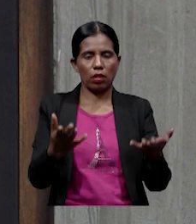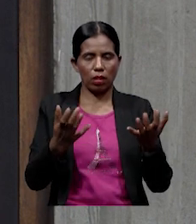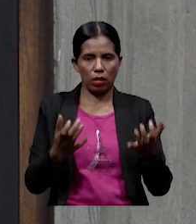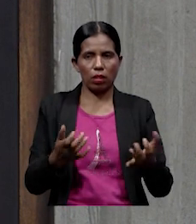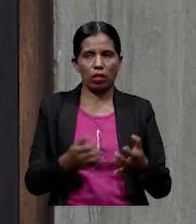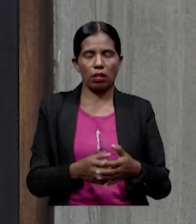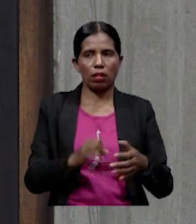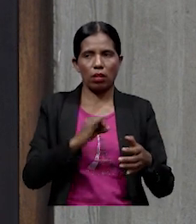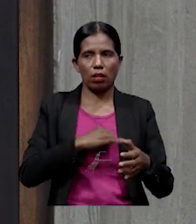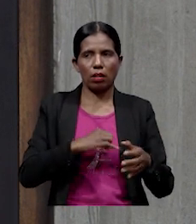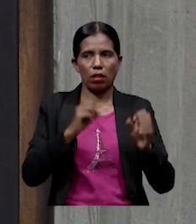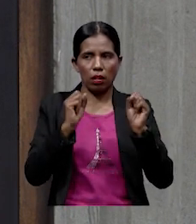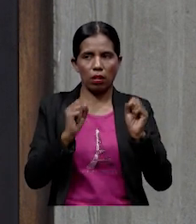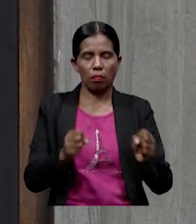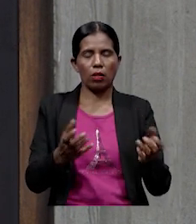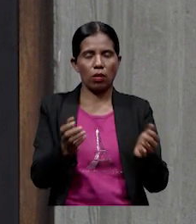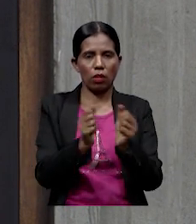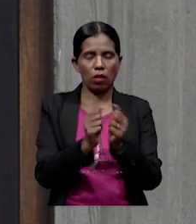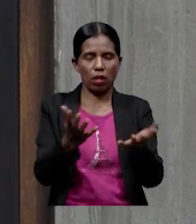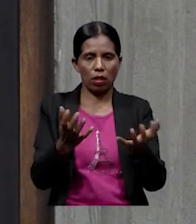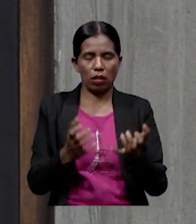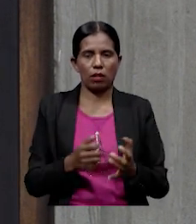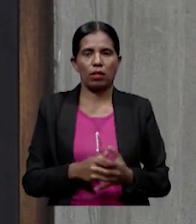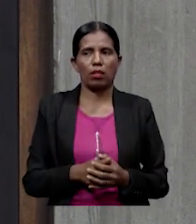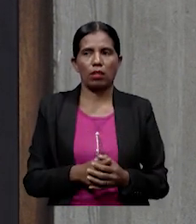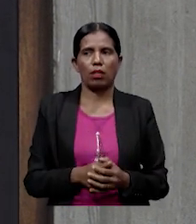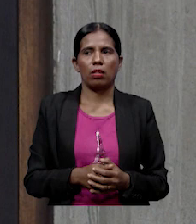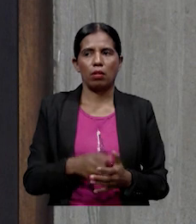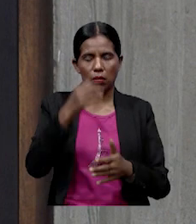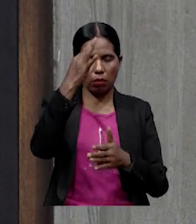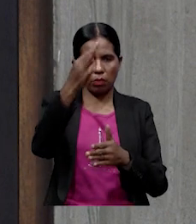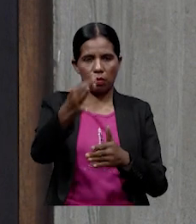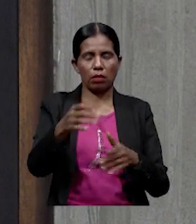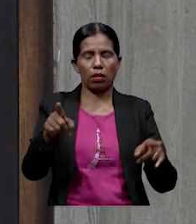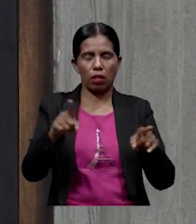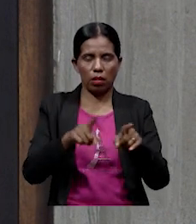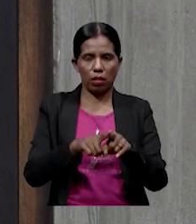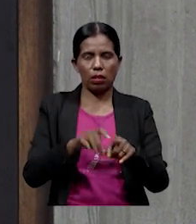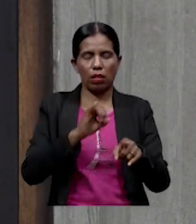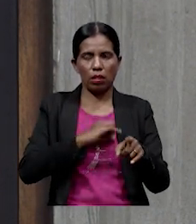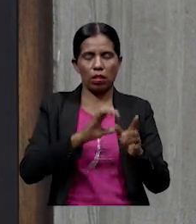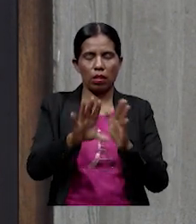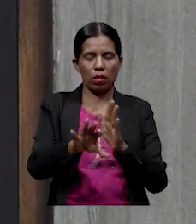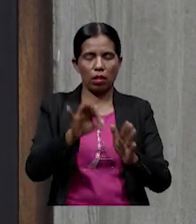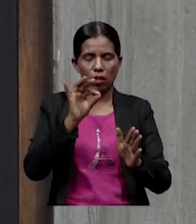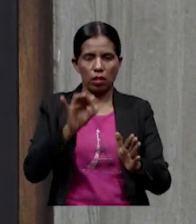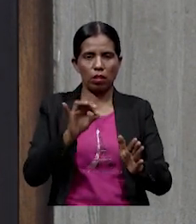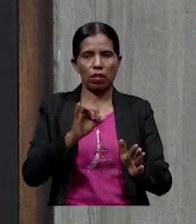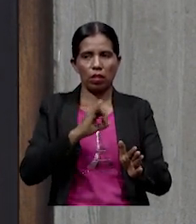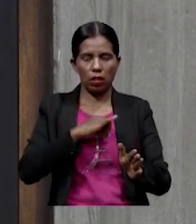nem, e do nem rapaz, o comitimento raça, a tuba oi, a nessa oi, ao retar, ao nem vestido raça,